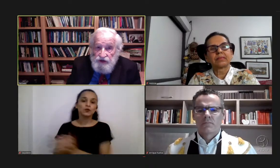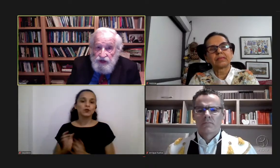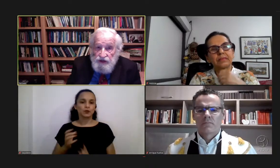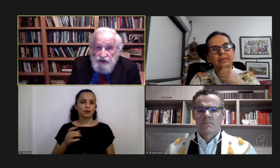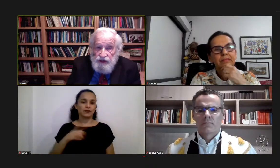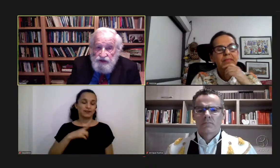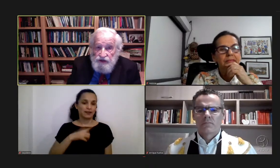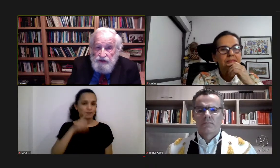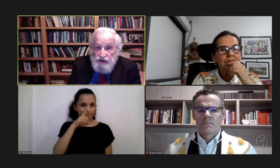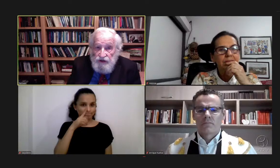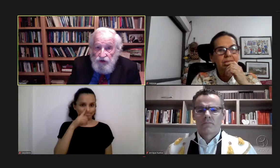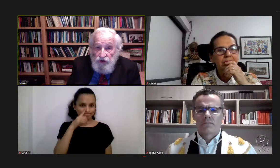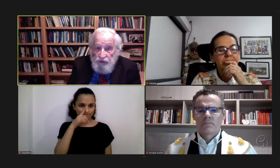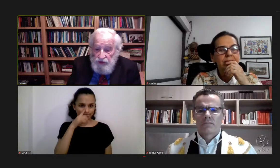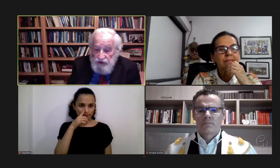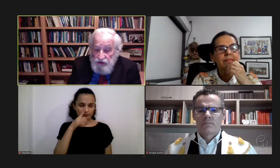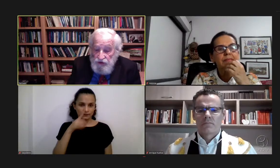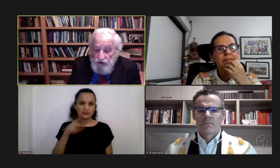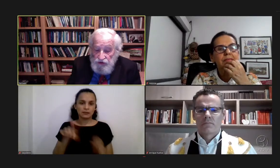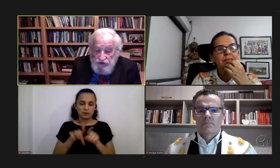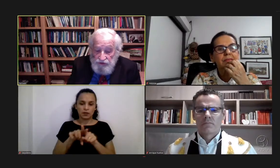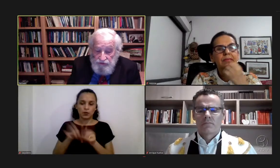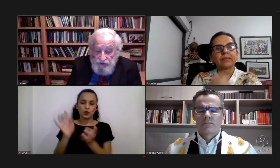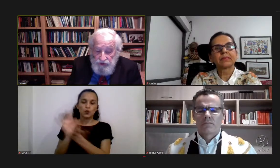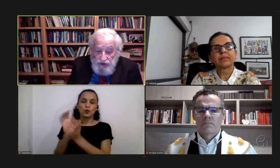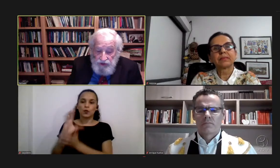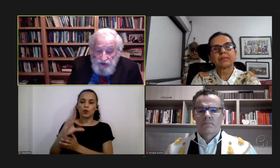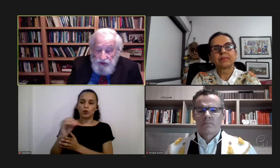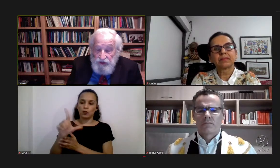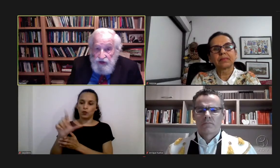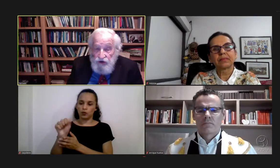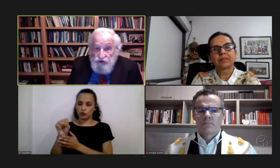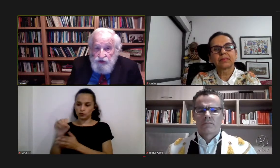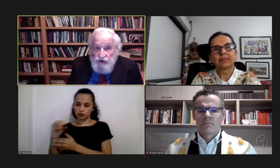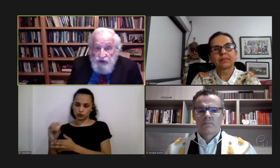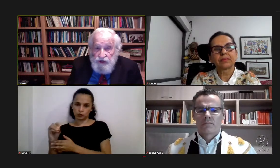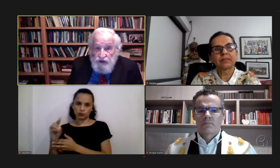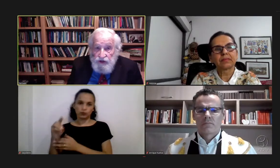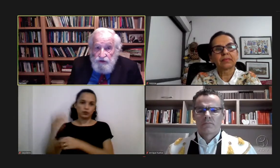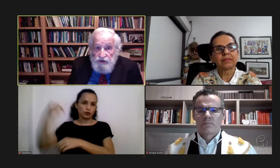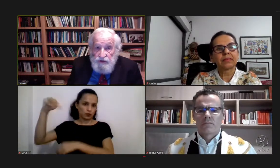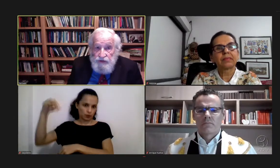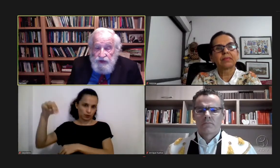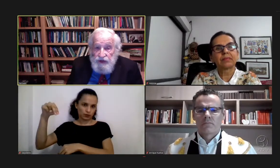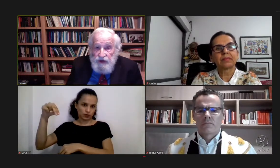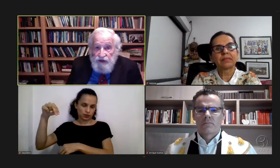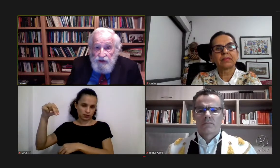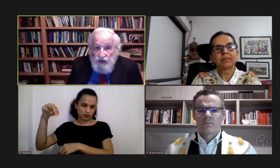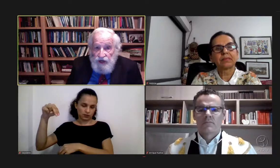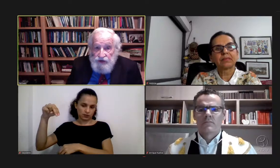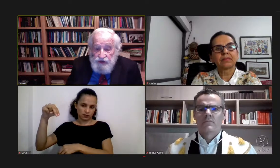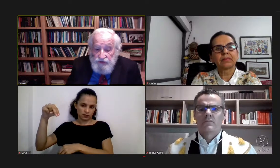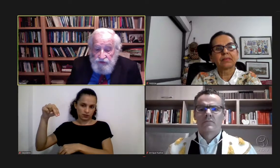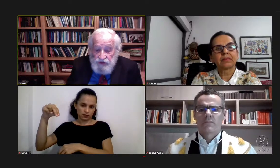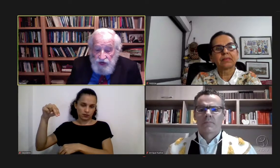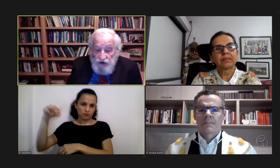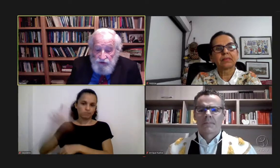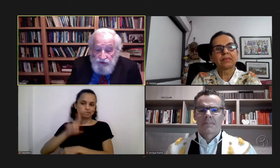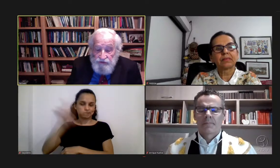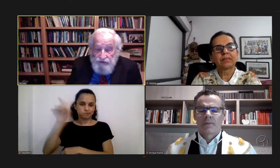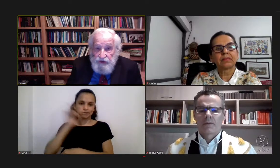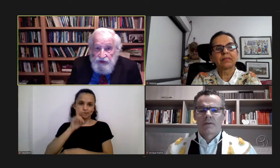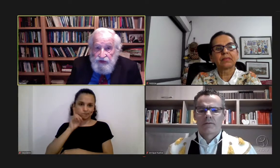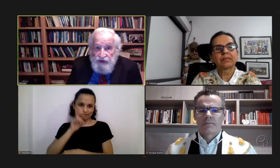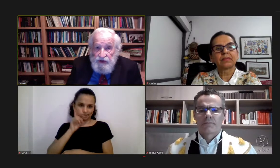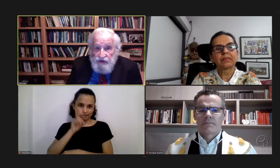Colosso do Norte, como é assim, tem sido chamado há muito tempo os Estados Unidos, e